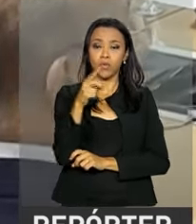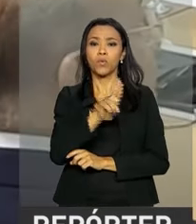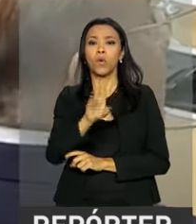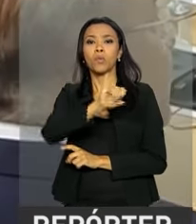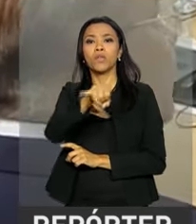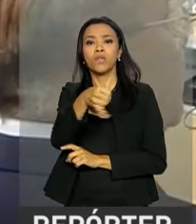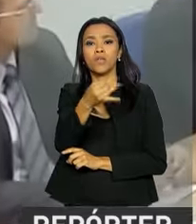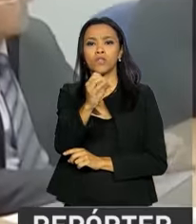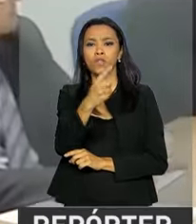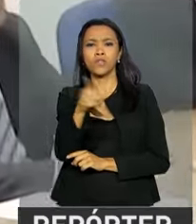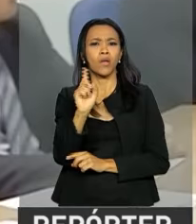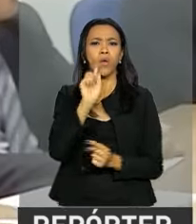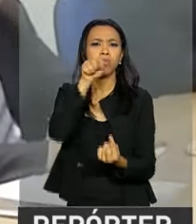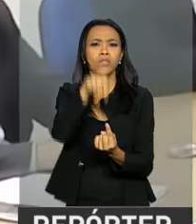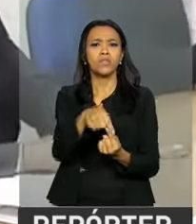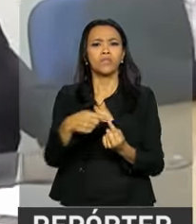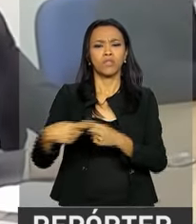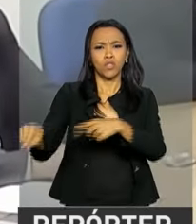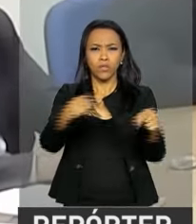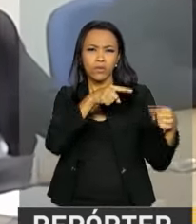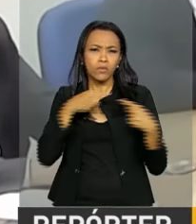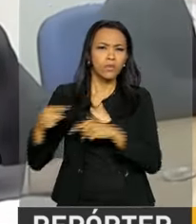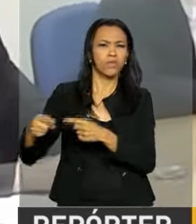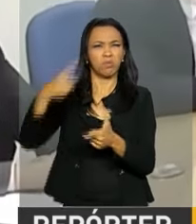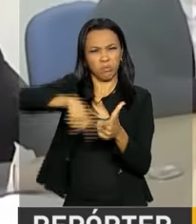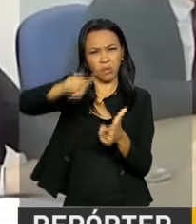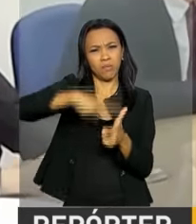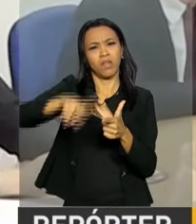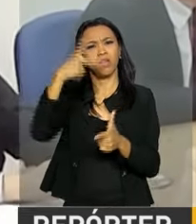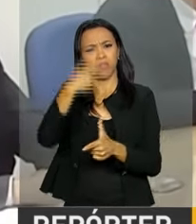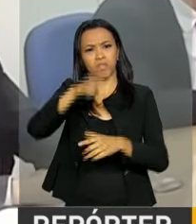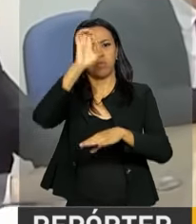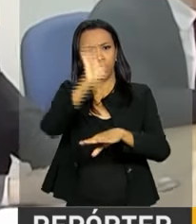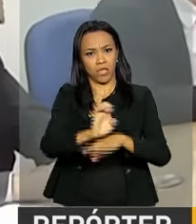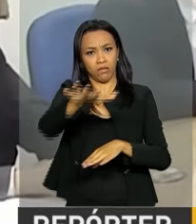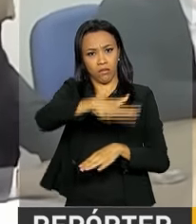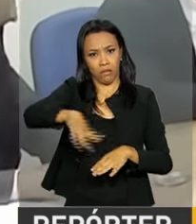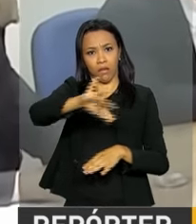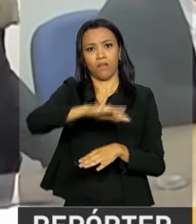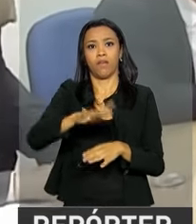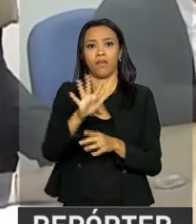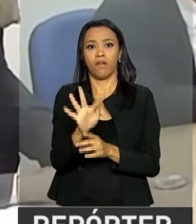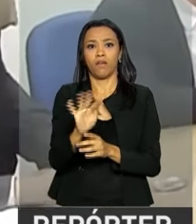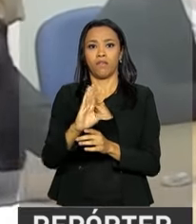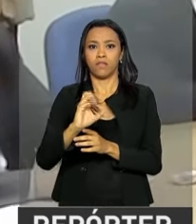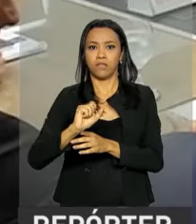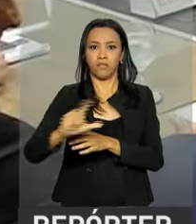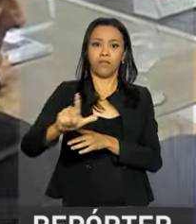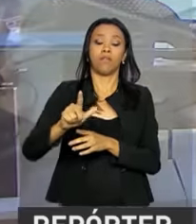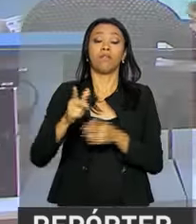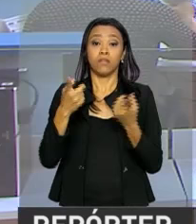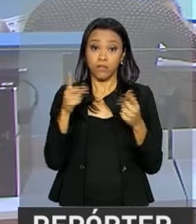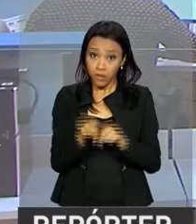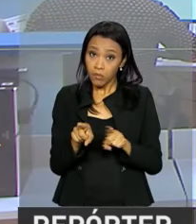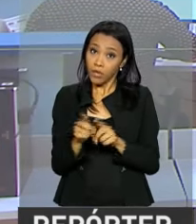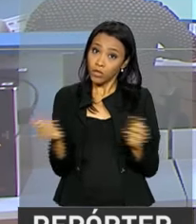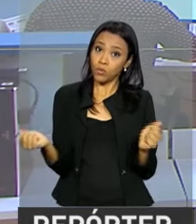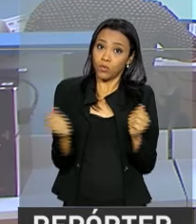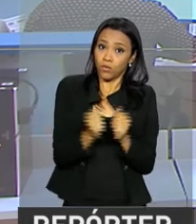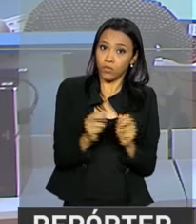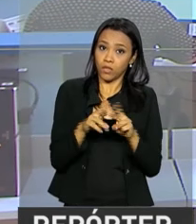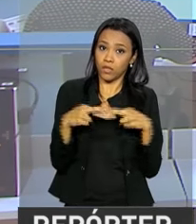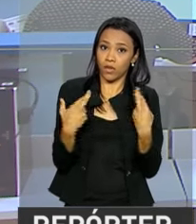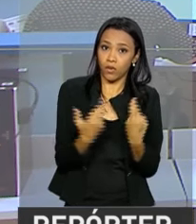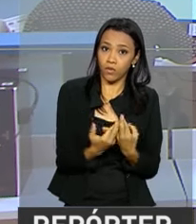discutir o plano de recuperação fiscal do estado. O ministro-chefe da Casa Civil, Eliseu Padilha, também esteve